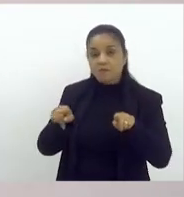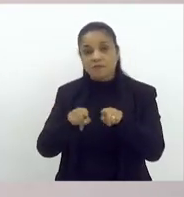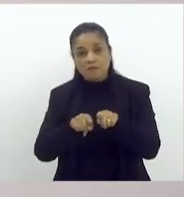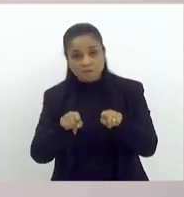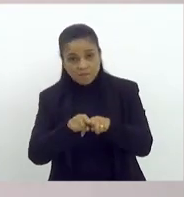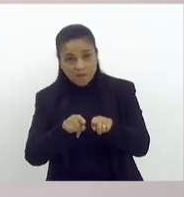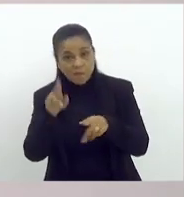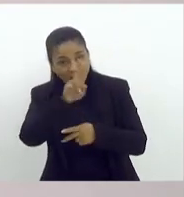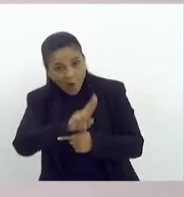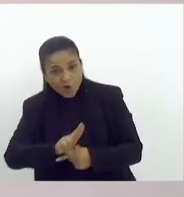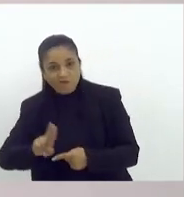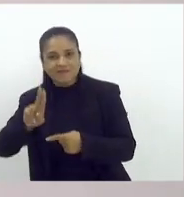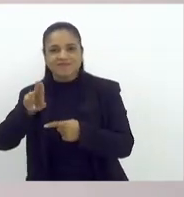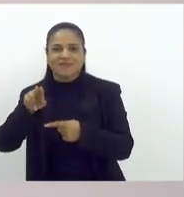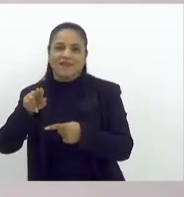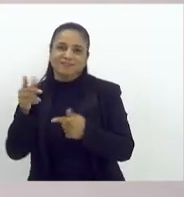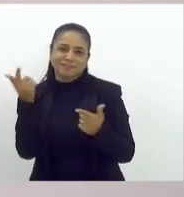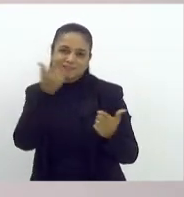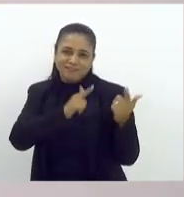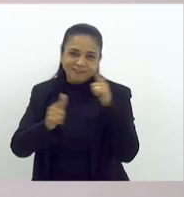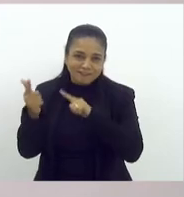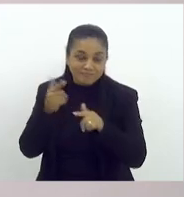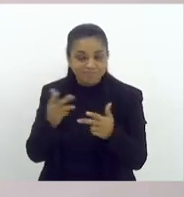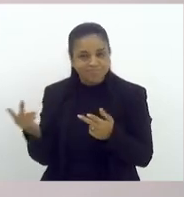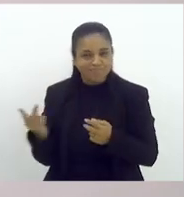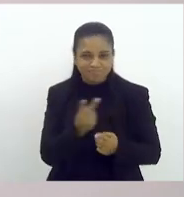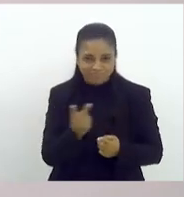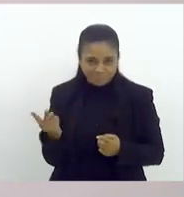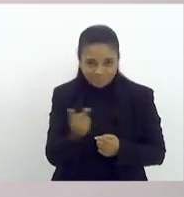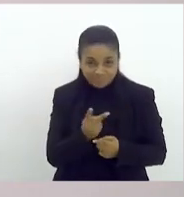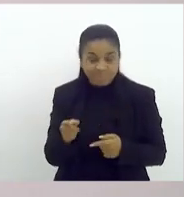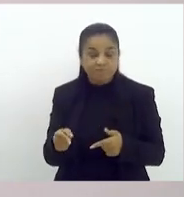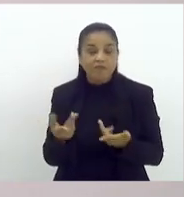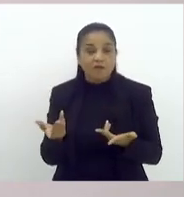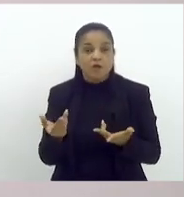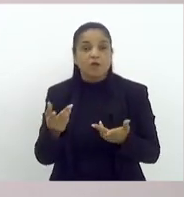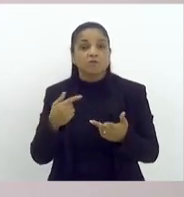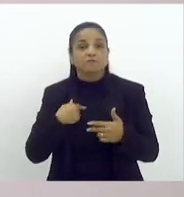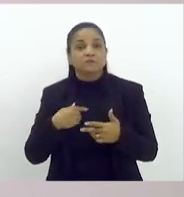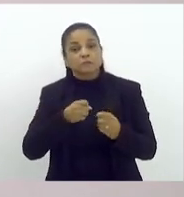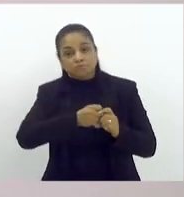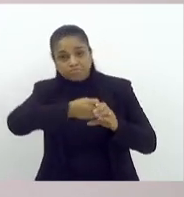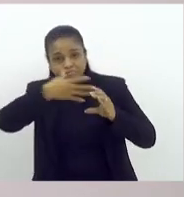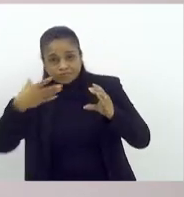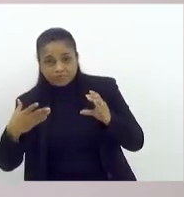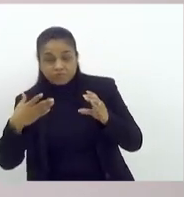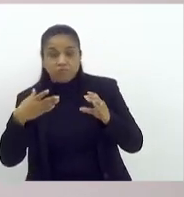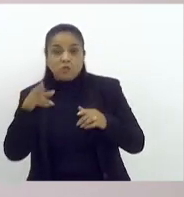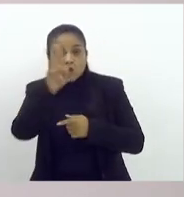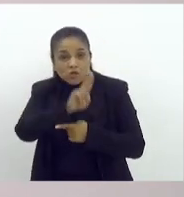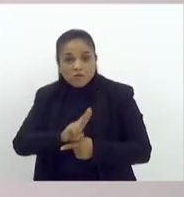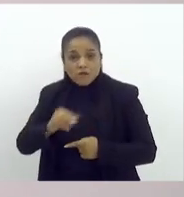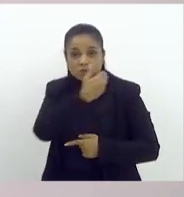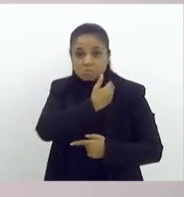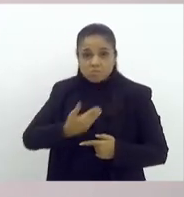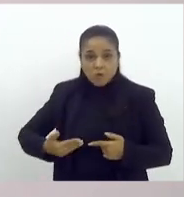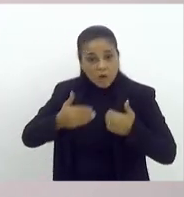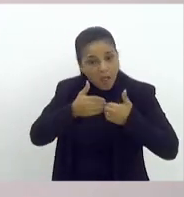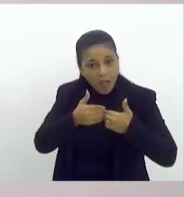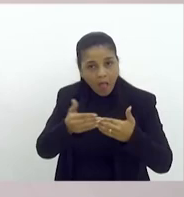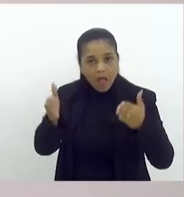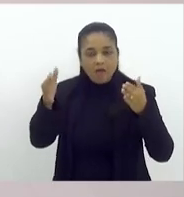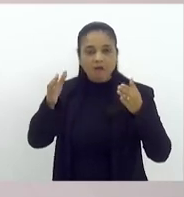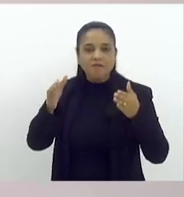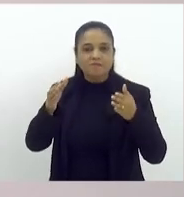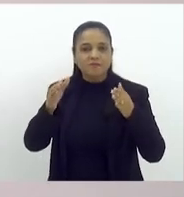para as Universidades o outro aspecto é que se a universidade pública se abriu tanto nos últimos